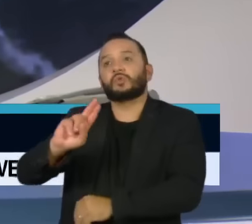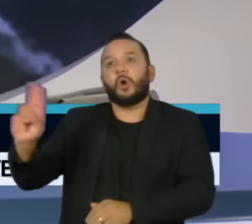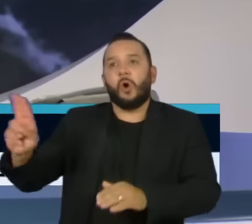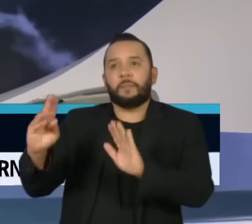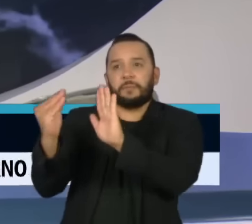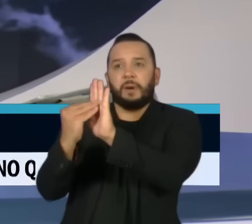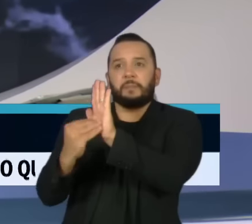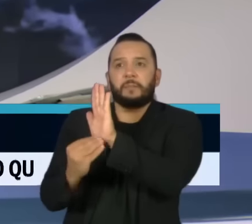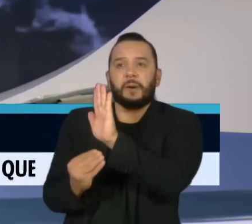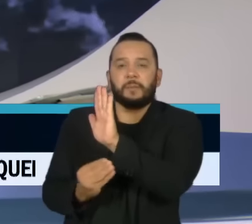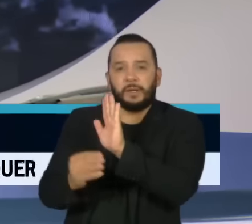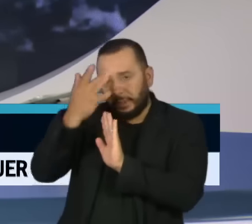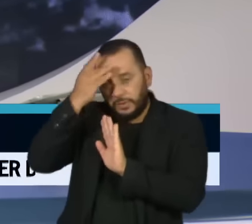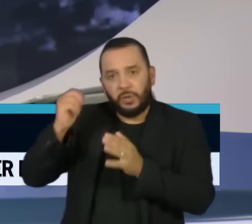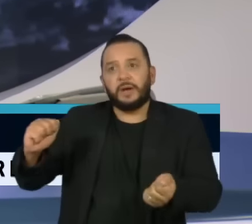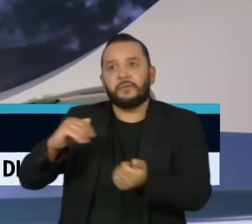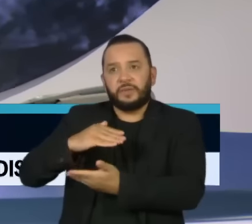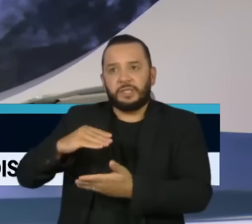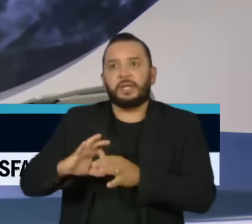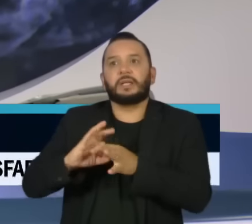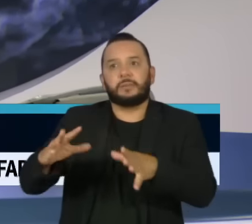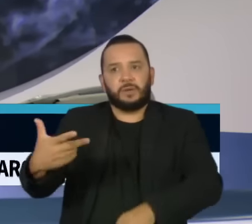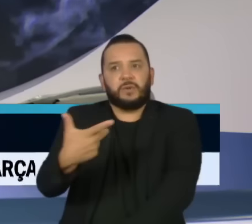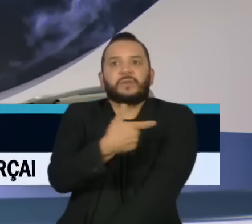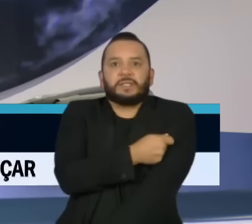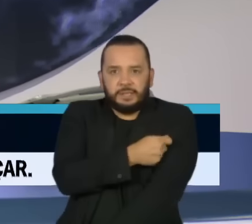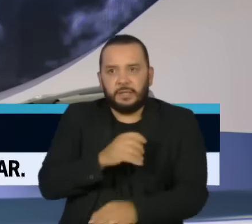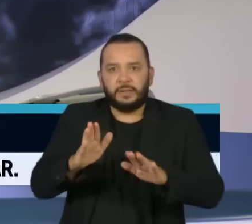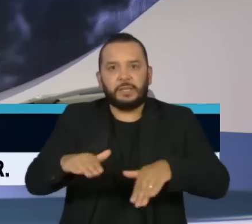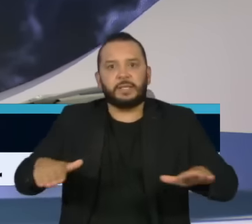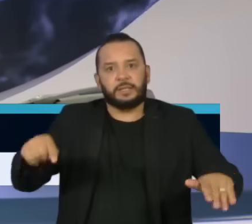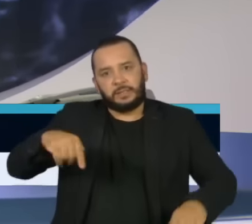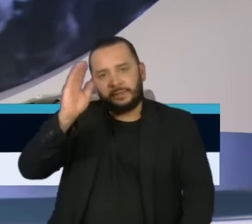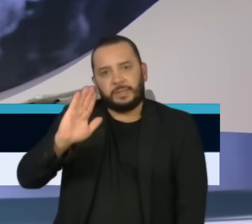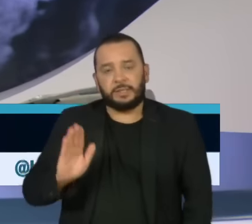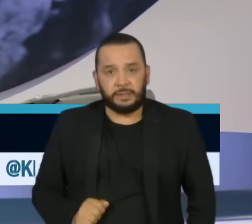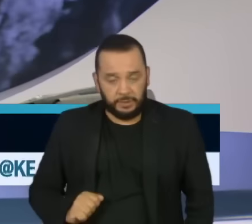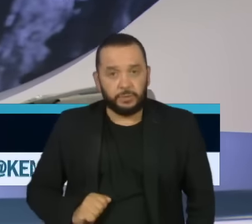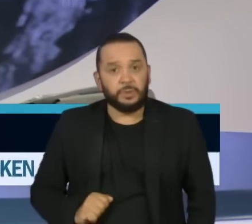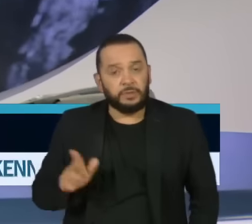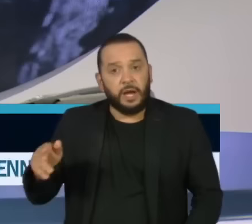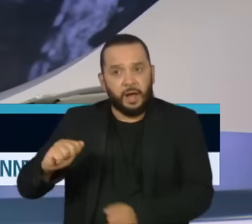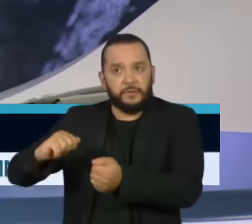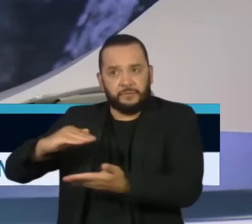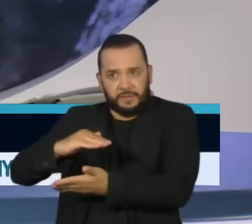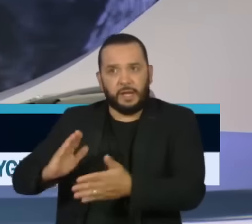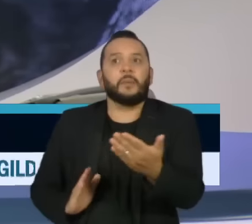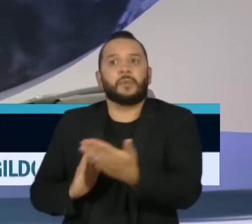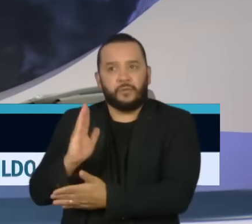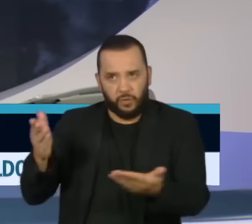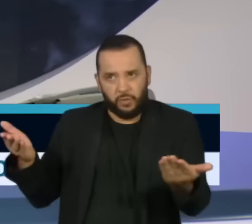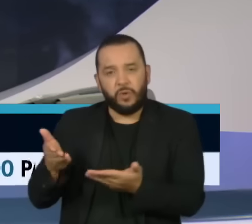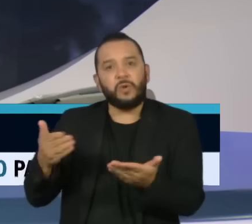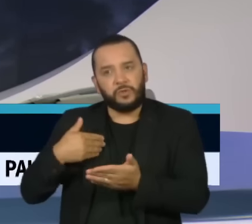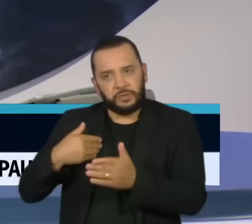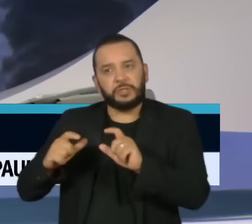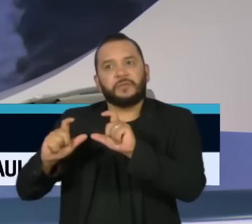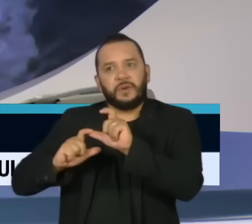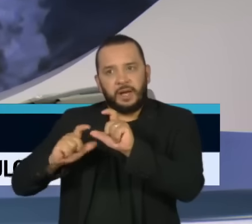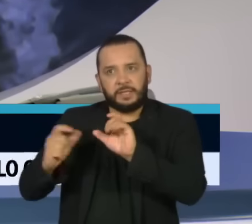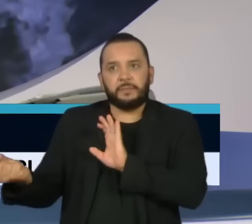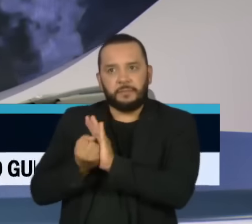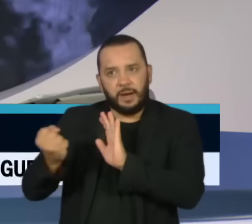Anvisa que liberaram a vacinação contra a Covid-19 para as crianças brasileiras. A agência sanitária aprovou hoje o uso do imunizante da Pfizer para a